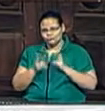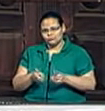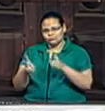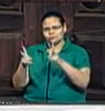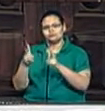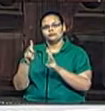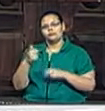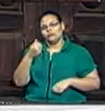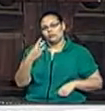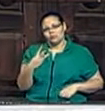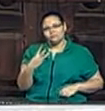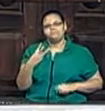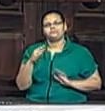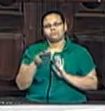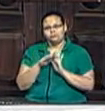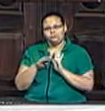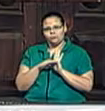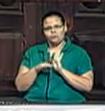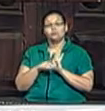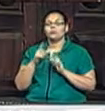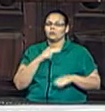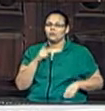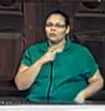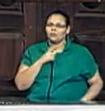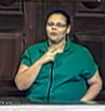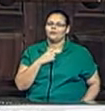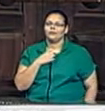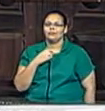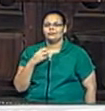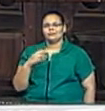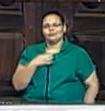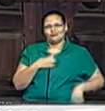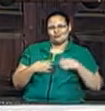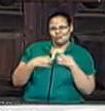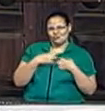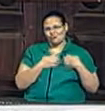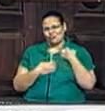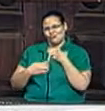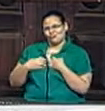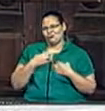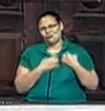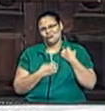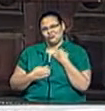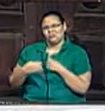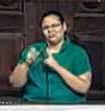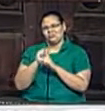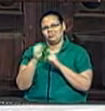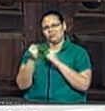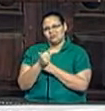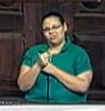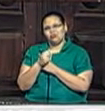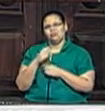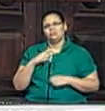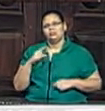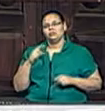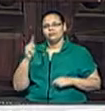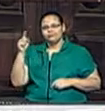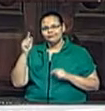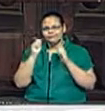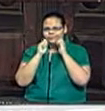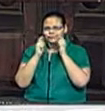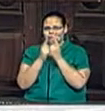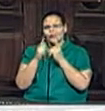as 13 matérias restantes. Existe um clima de angústia e apreensão social. Nós estamos sitiados e cercados